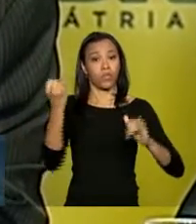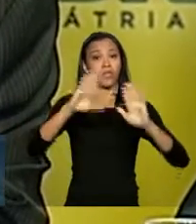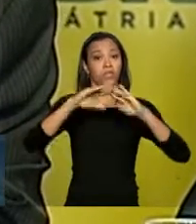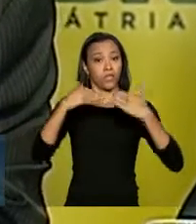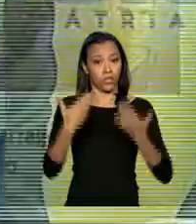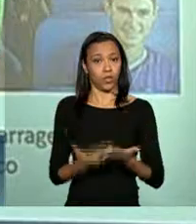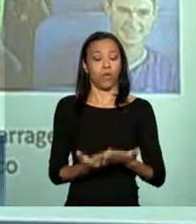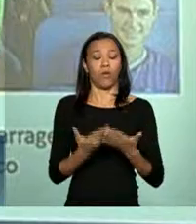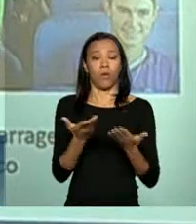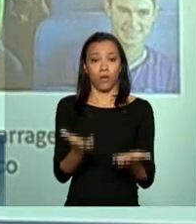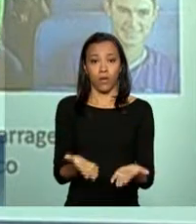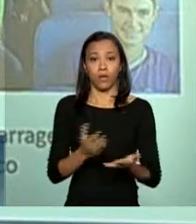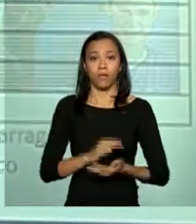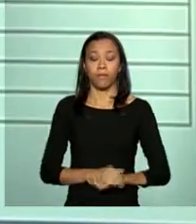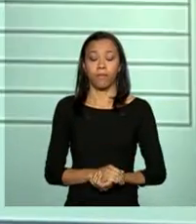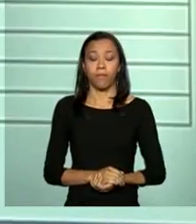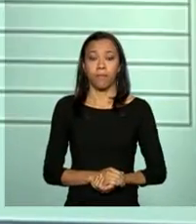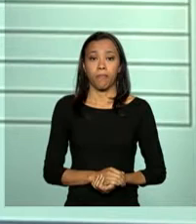respeito. Claro.